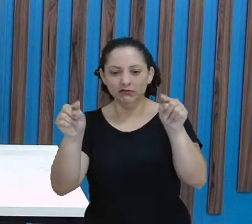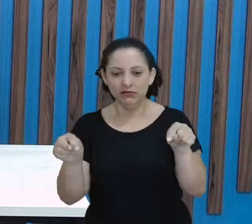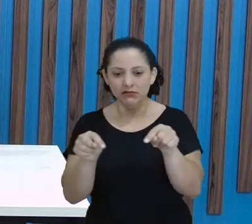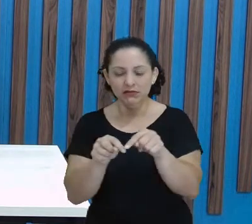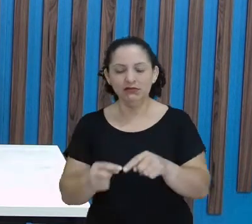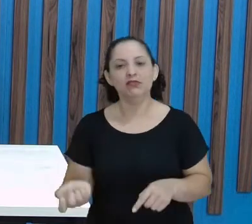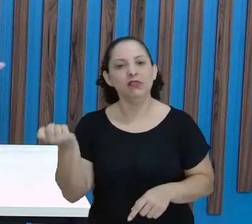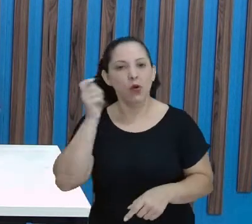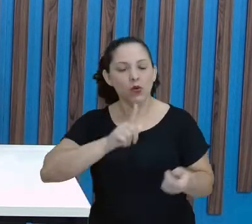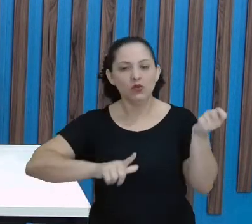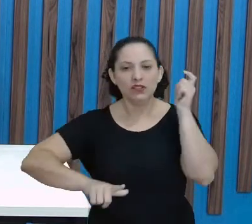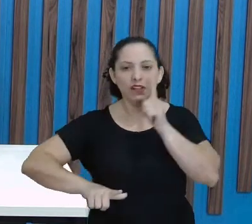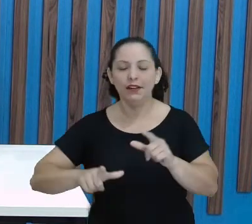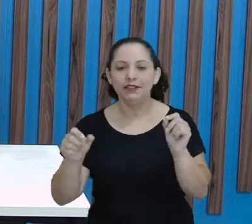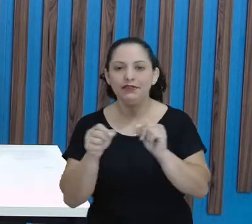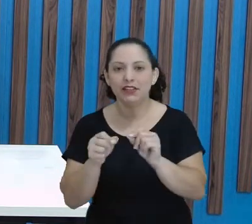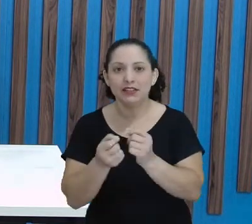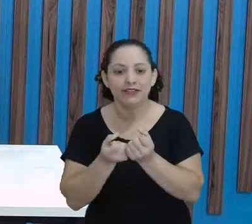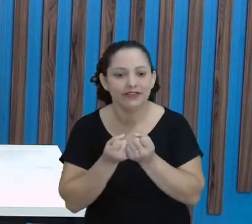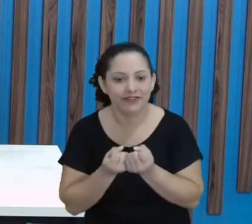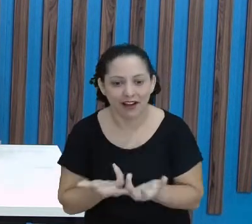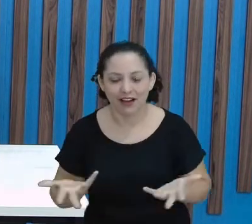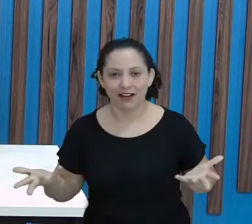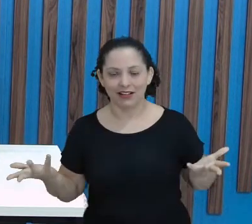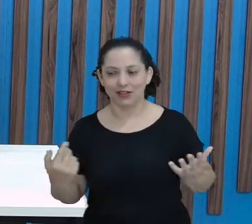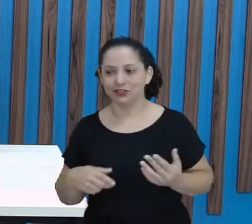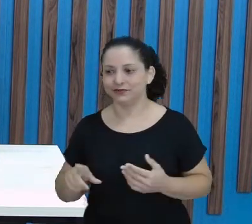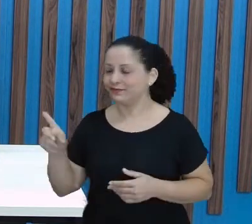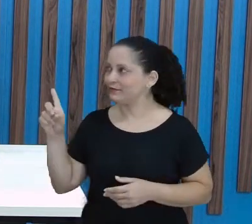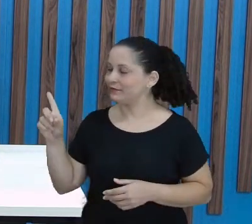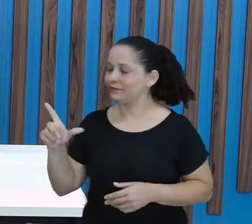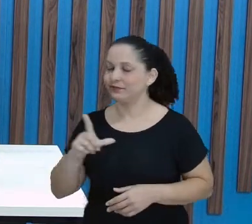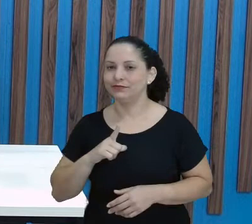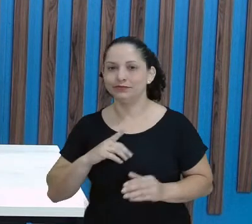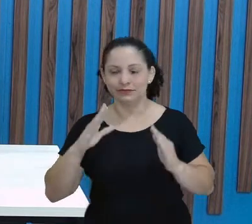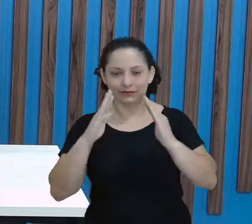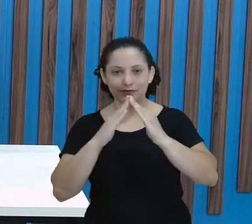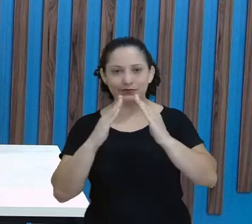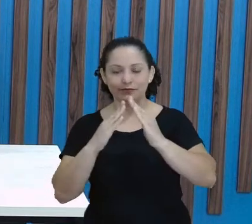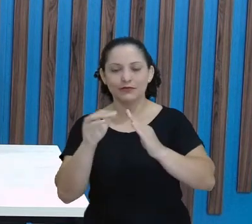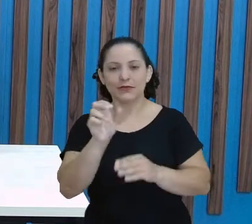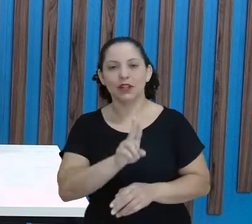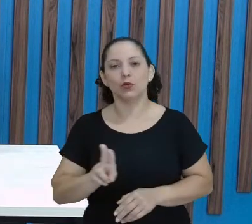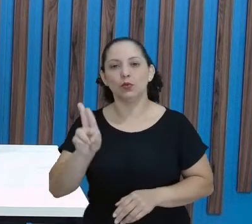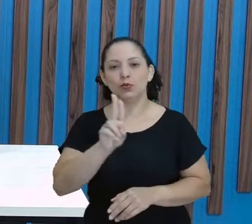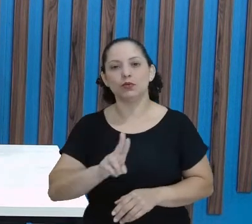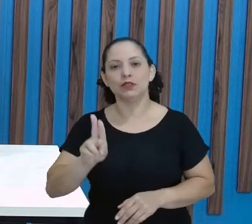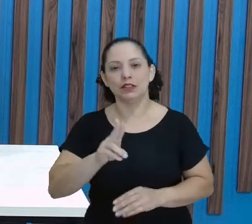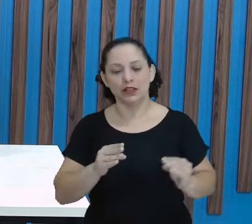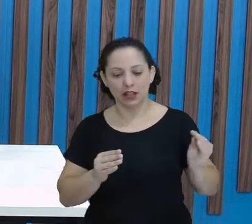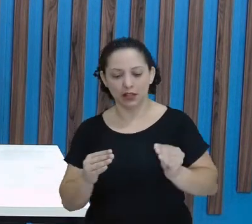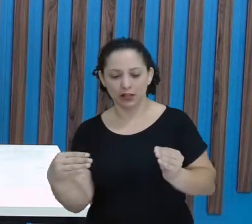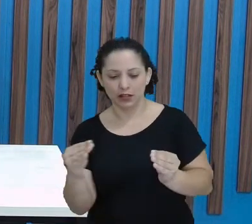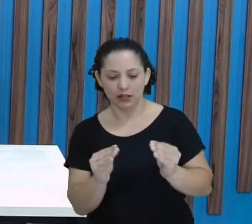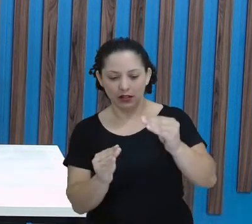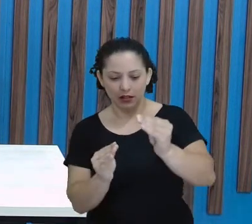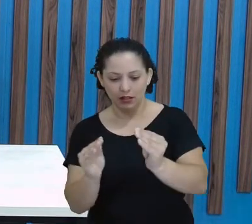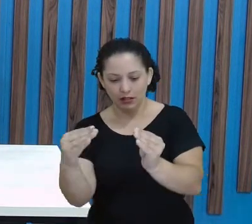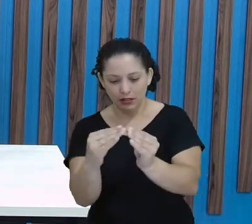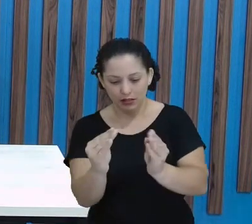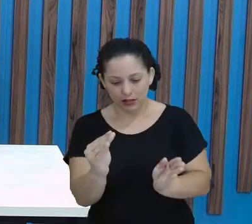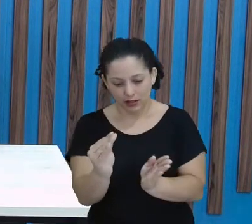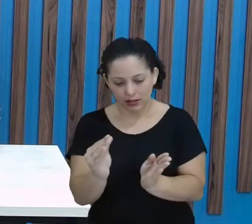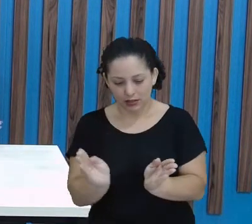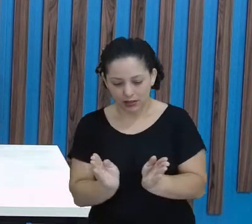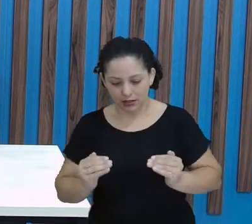fazer vários desenhos, né? Eu fiz aqui uma casinha utilizando essas 7 peças e quero saber agora a